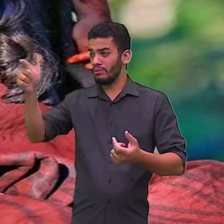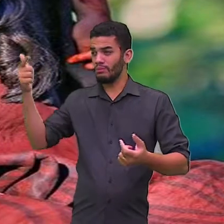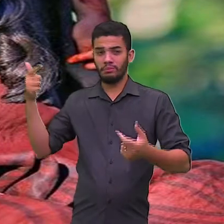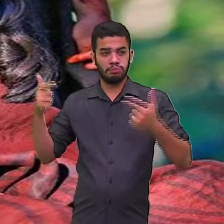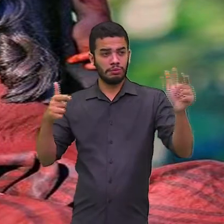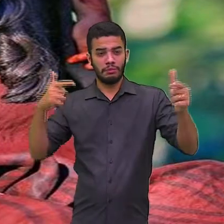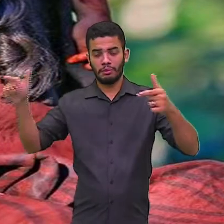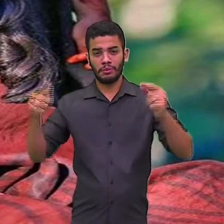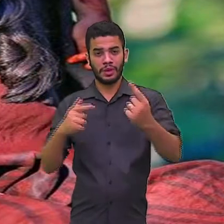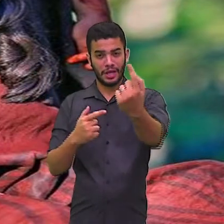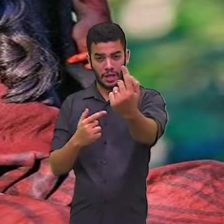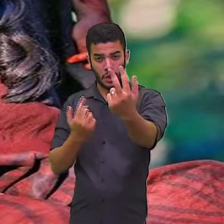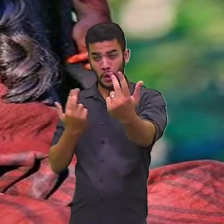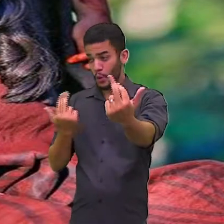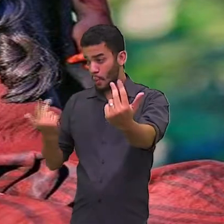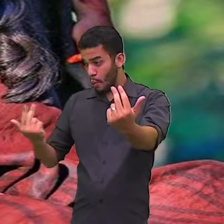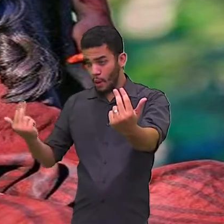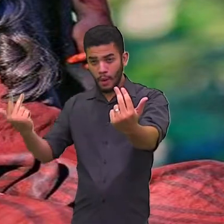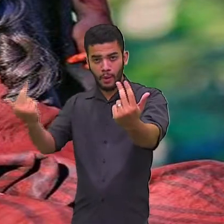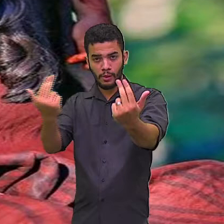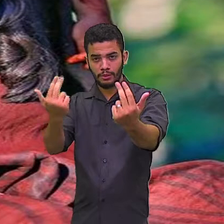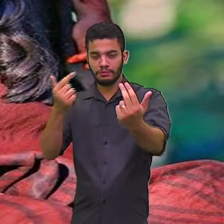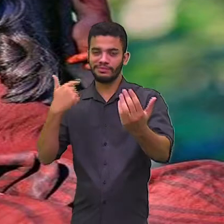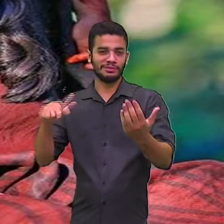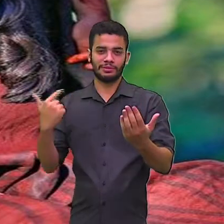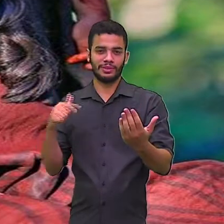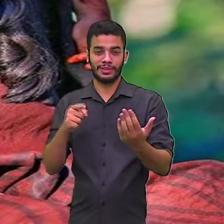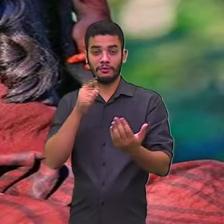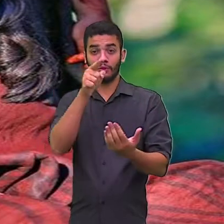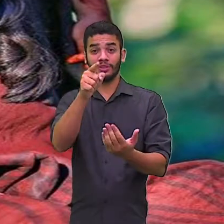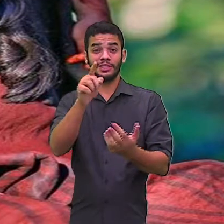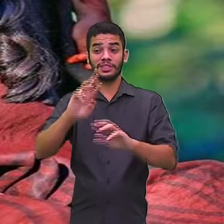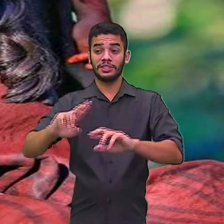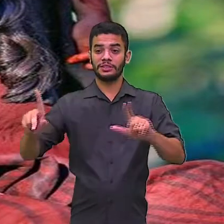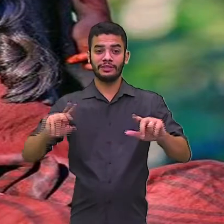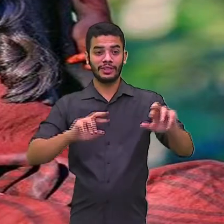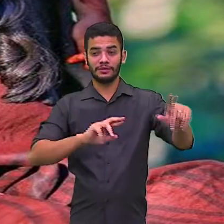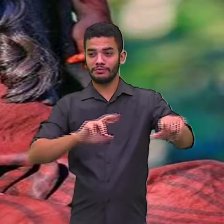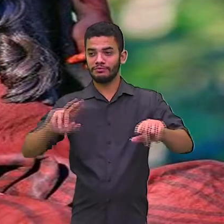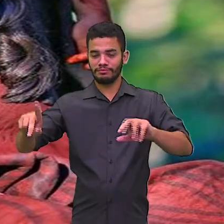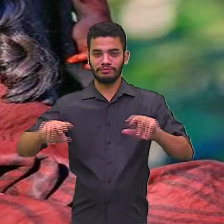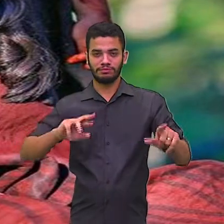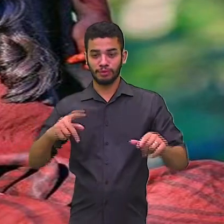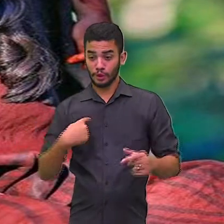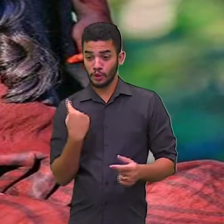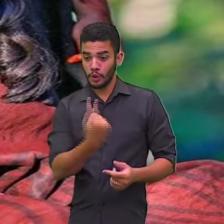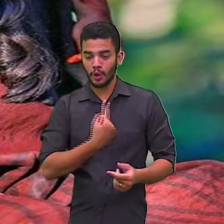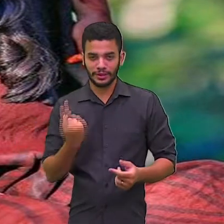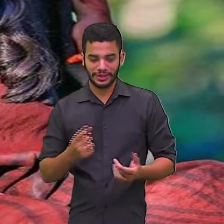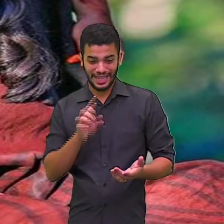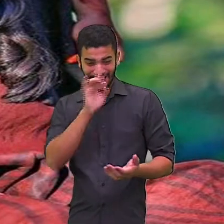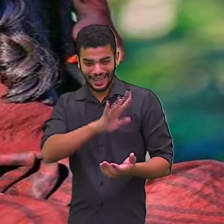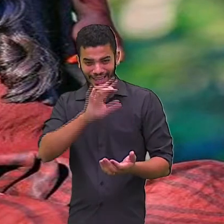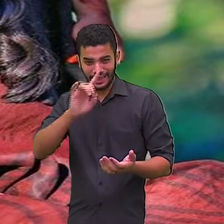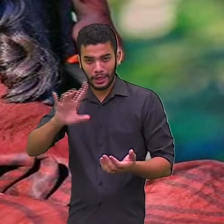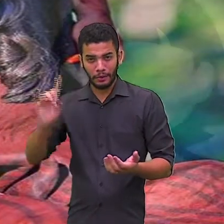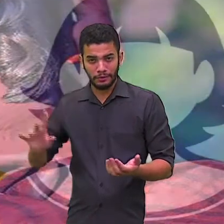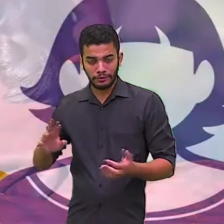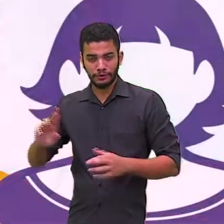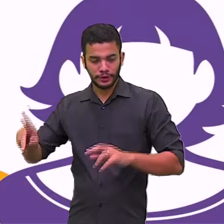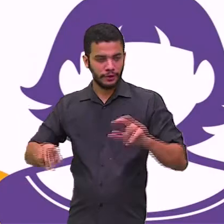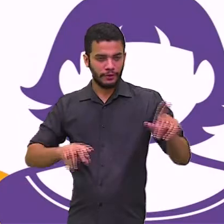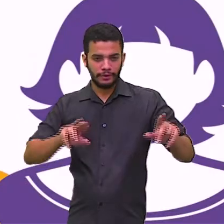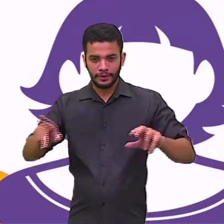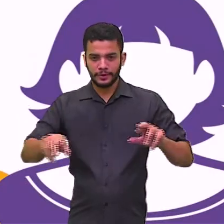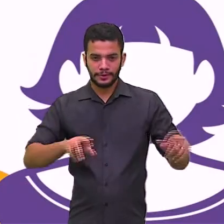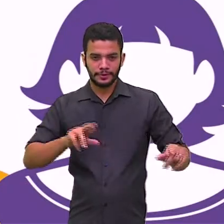um conjunto, um sentimento de pertencimento, né, de uma crença numa origem comum